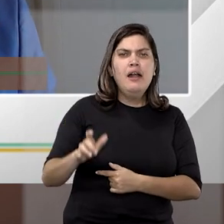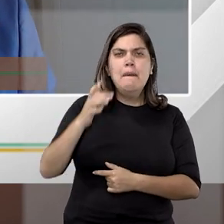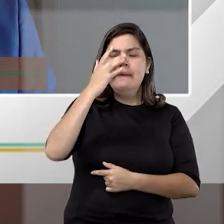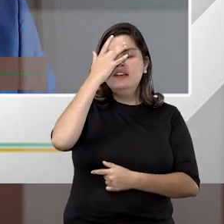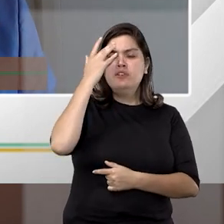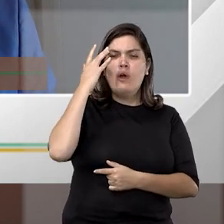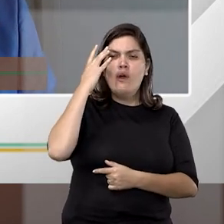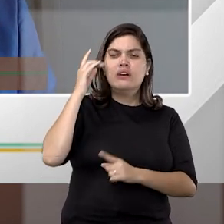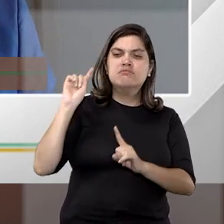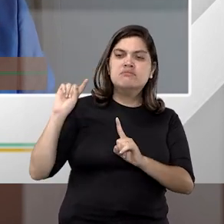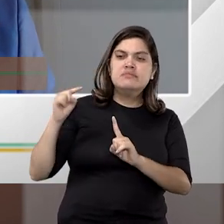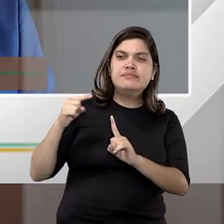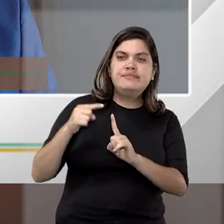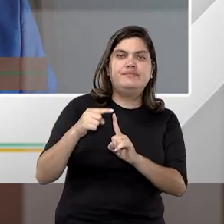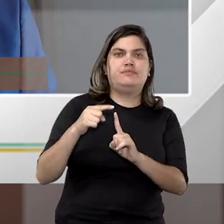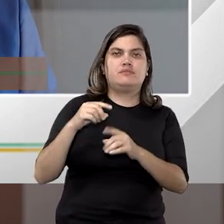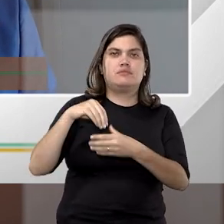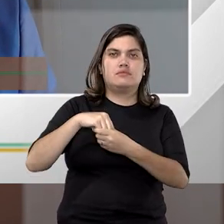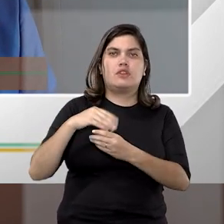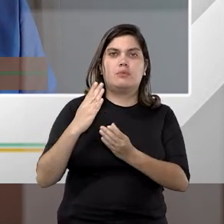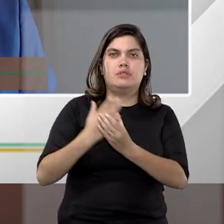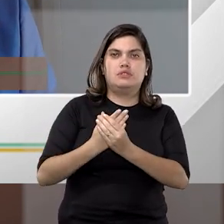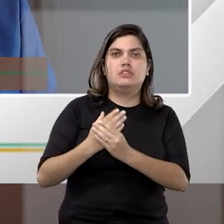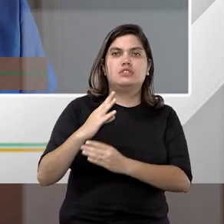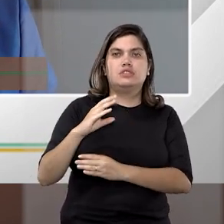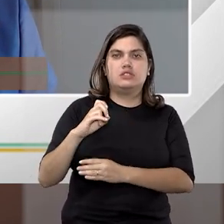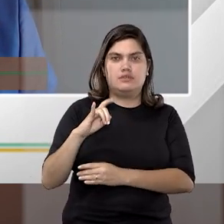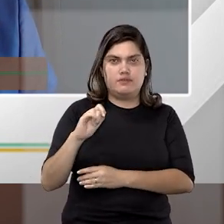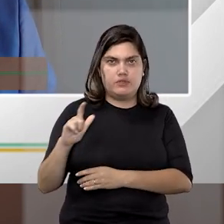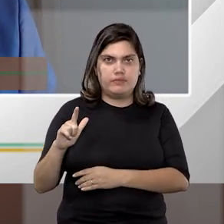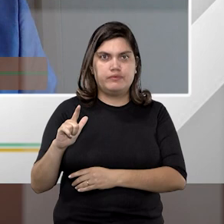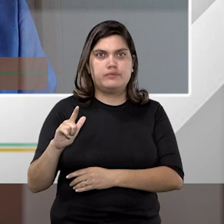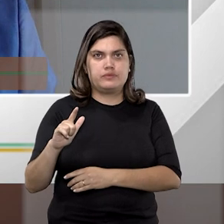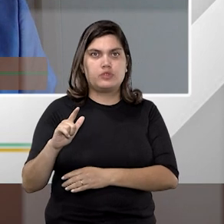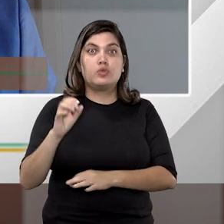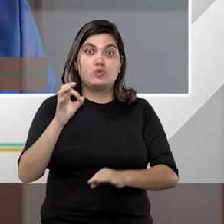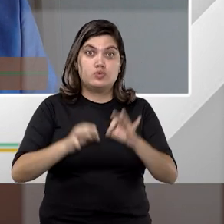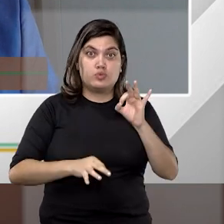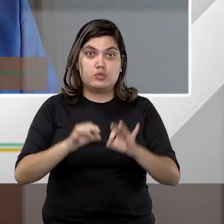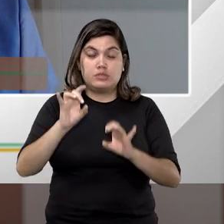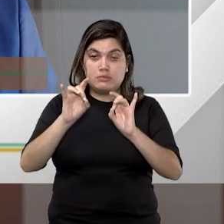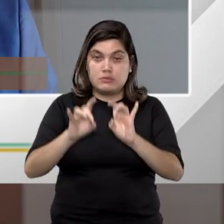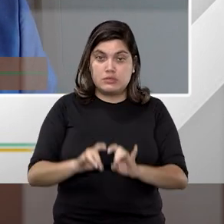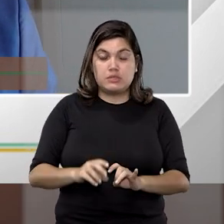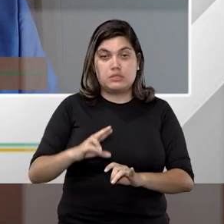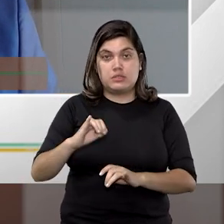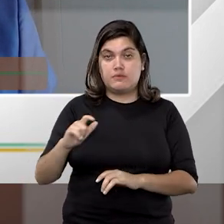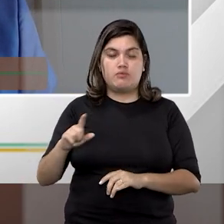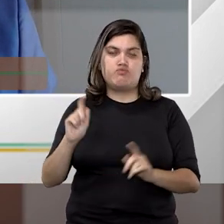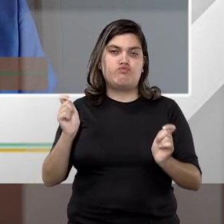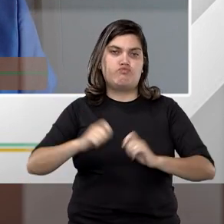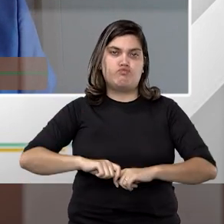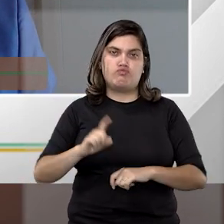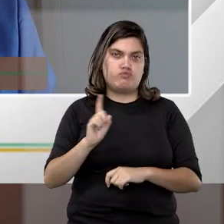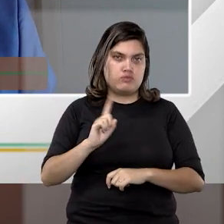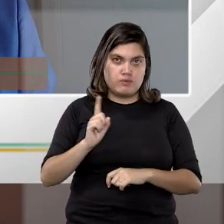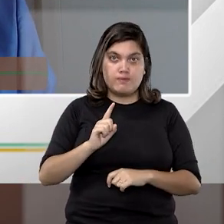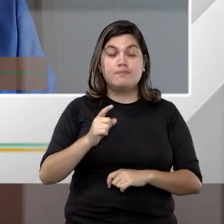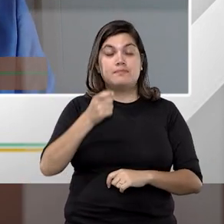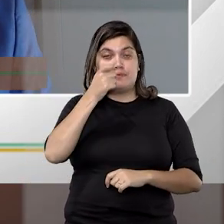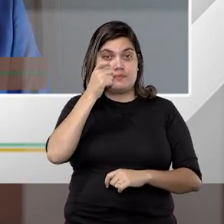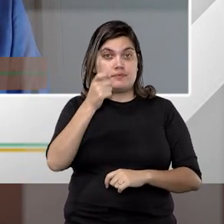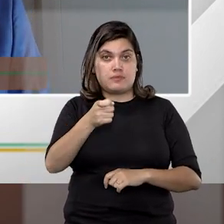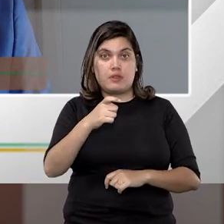se fosse um terceiro da como se fosse a intervenção de terceiros do processo Cível juizado especial cível isso não é possível